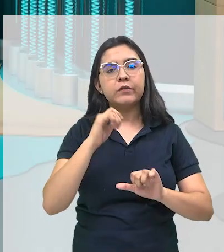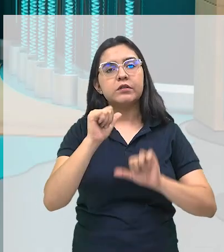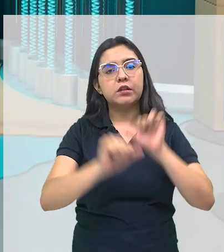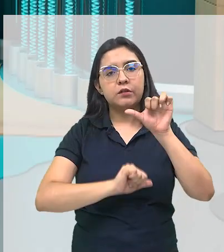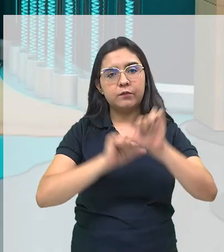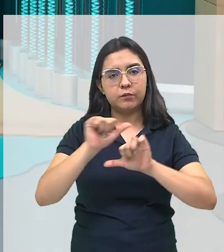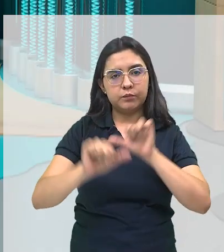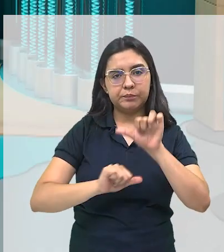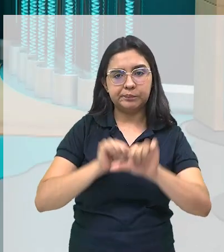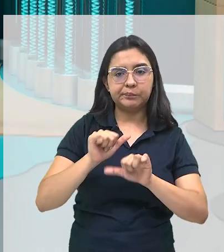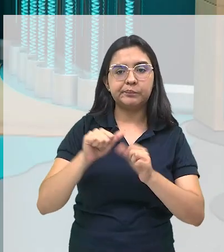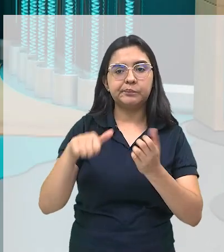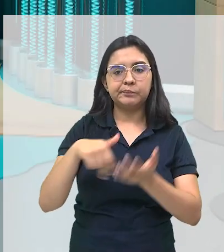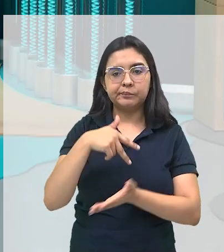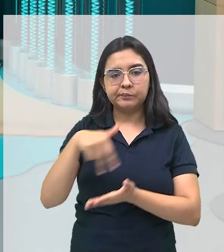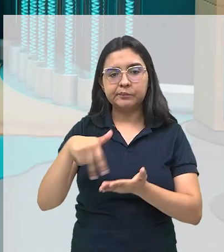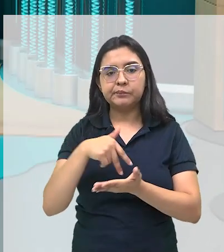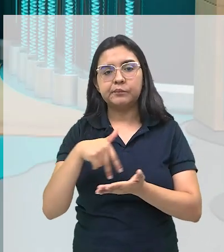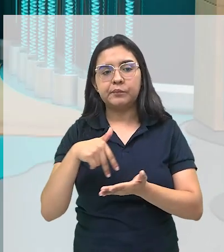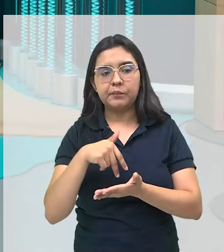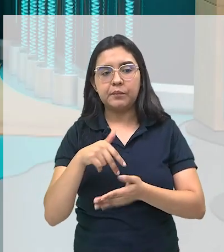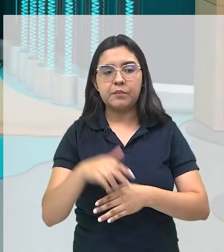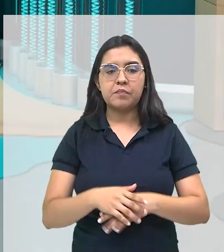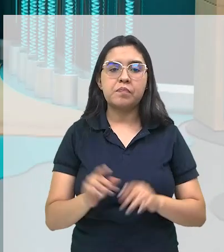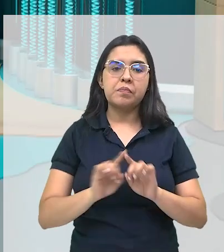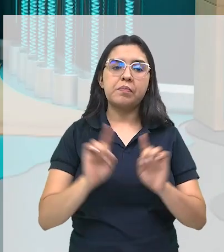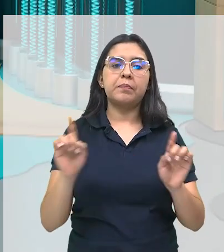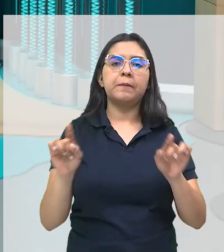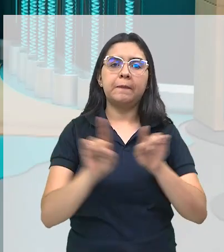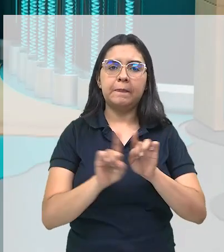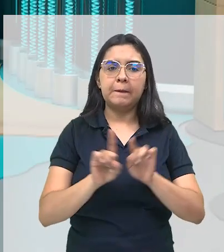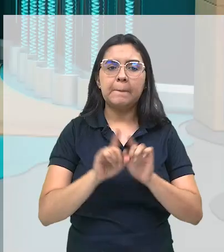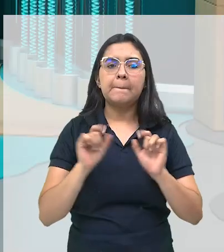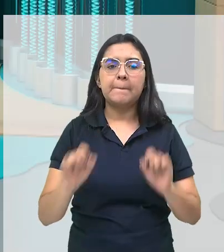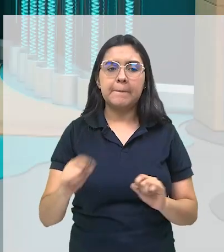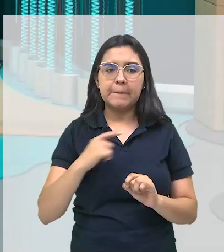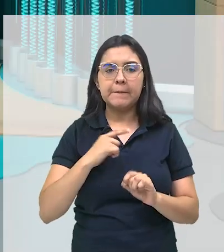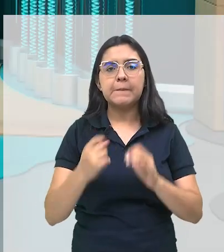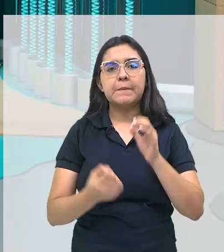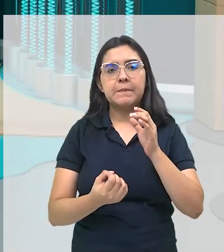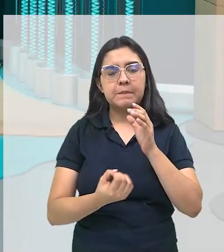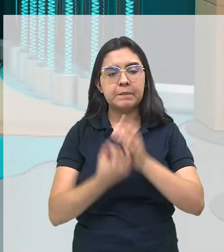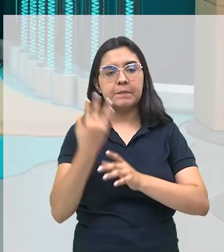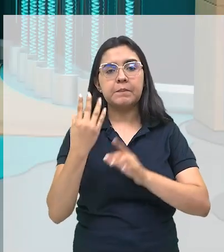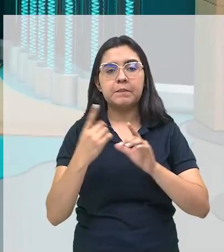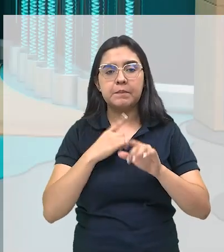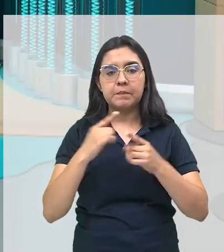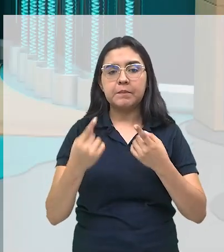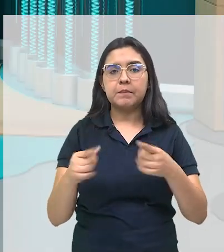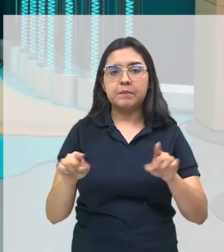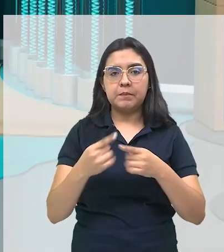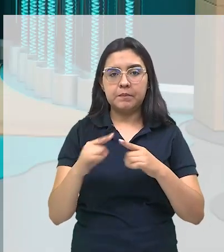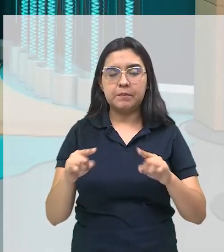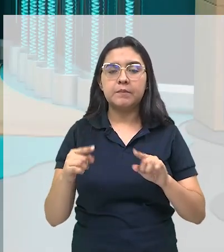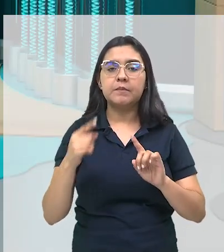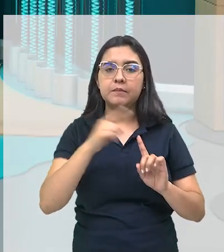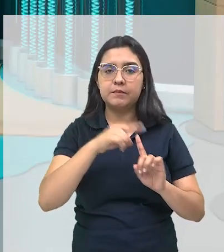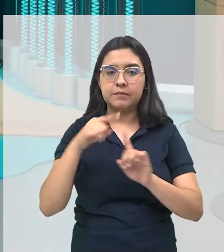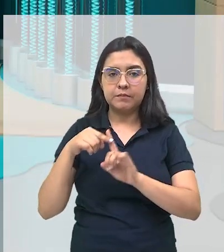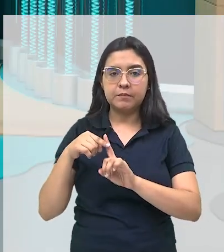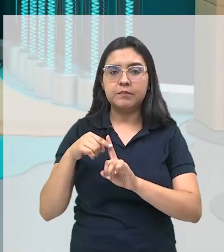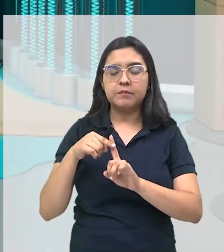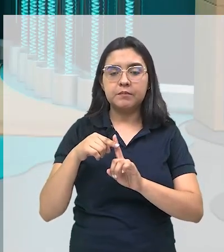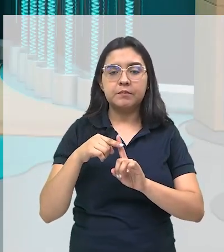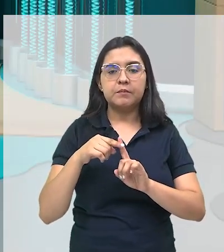essa transformação também, mas fomos também grandes produtores aí de músicas no ritmo do bolero,